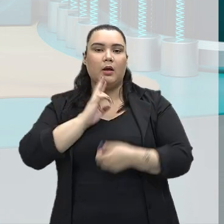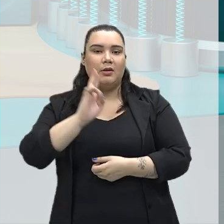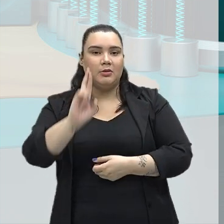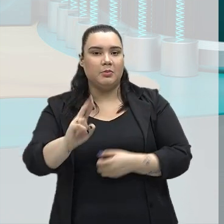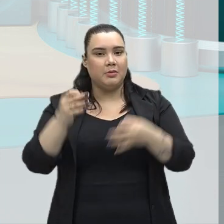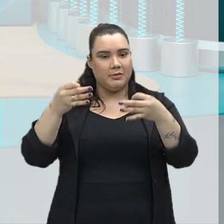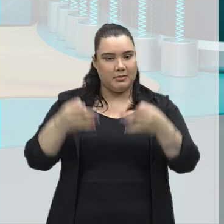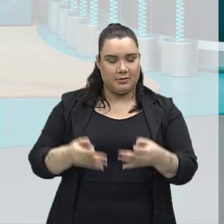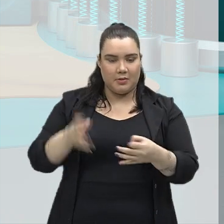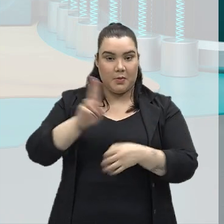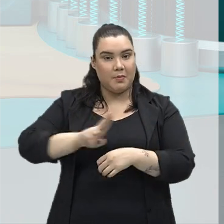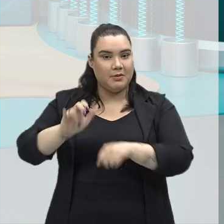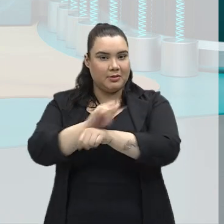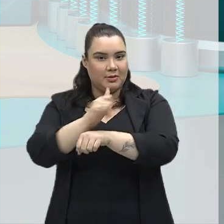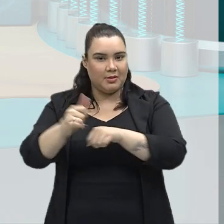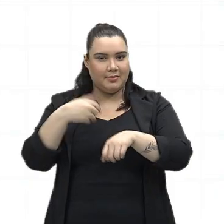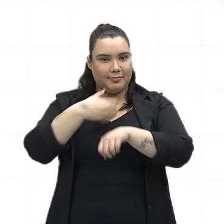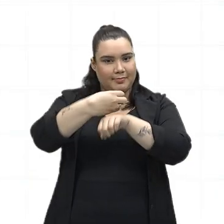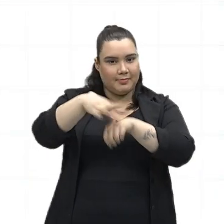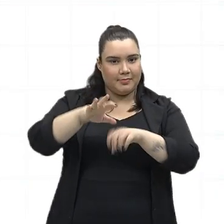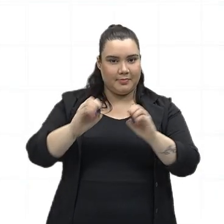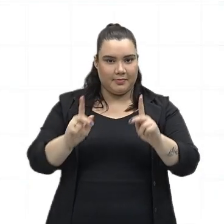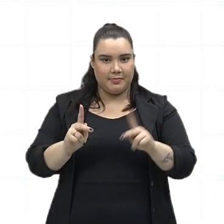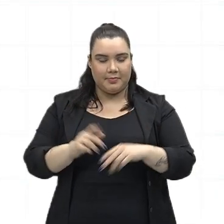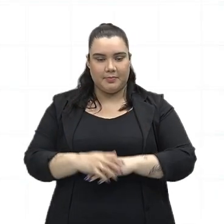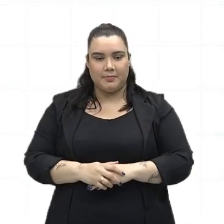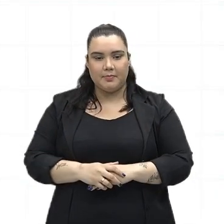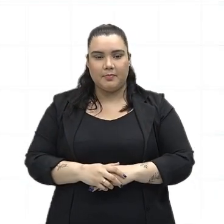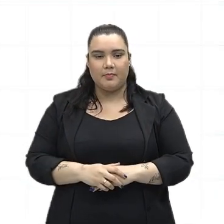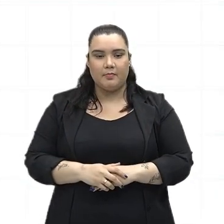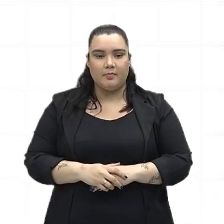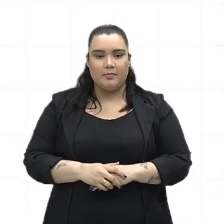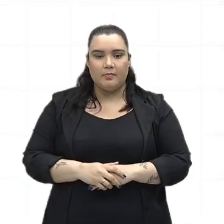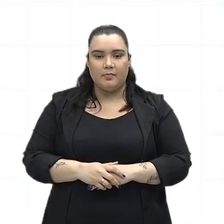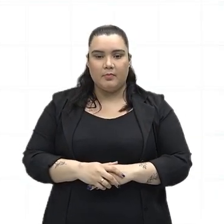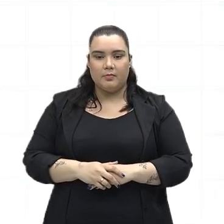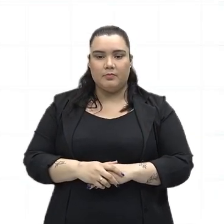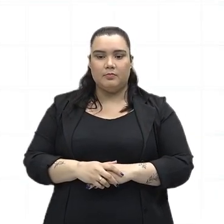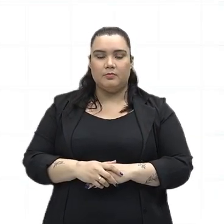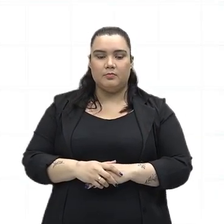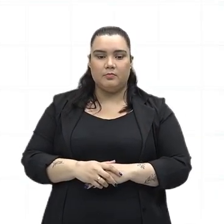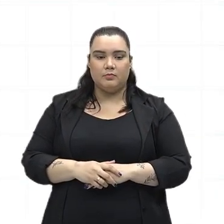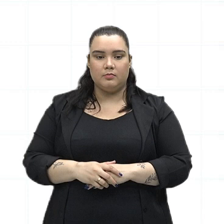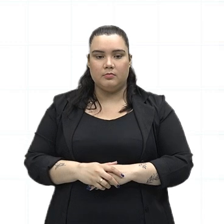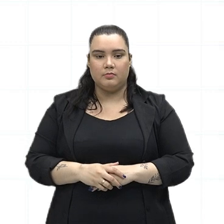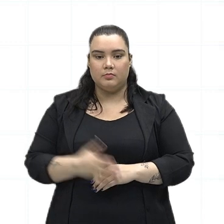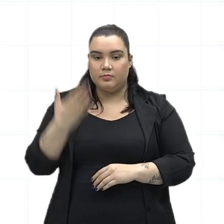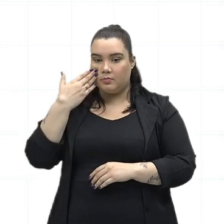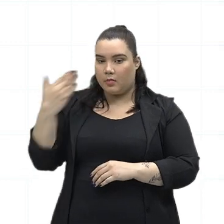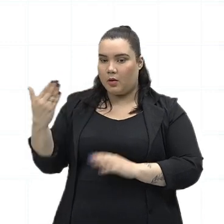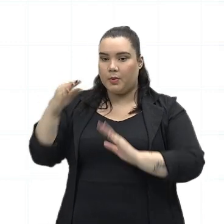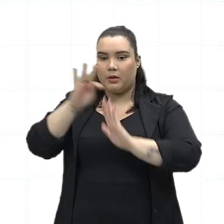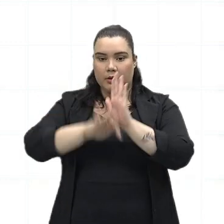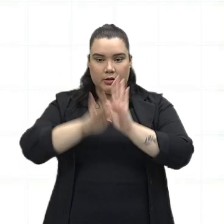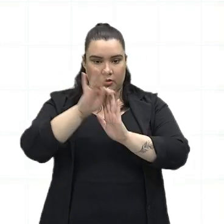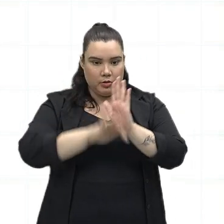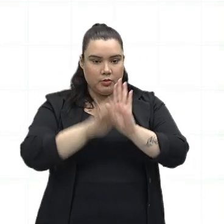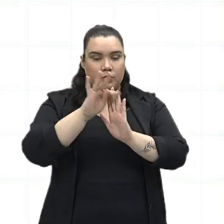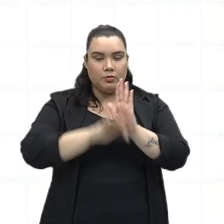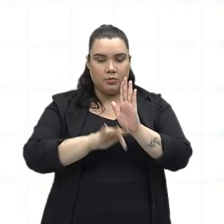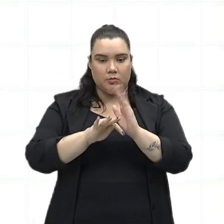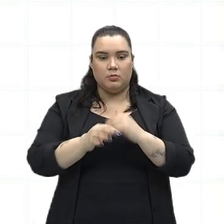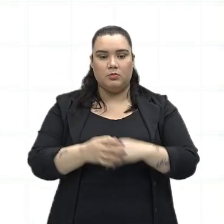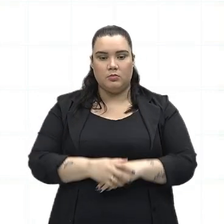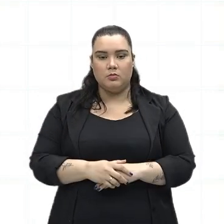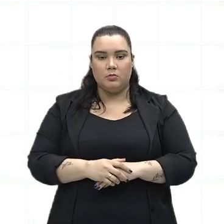corretamente, utilizando aqui as estratégias de leitura. Let's go! Vejam que eu vou voltar para o meu texto, tá bom? Eu